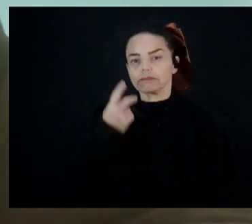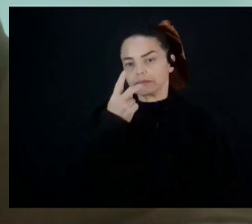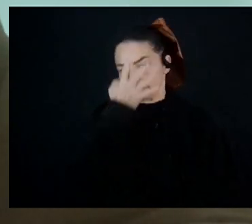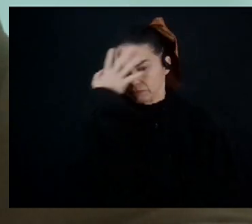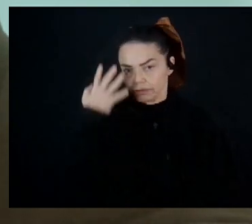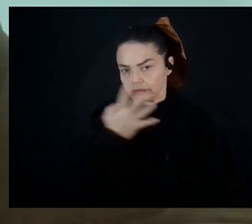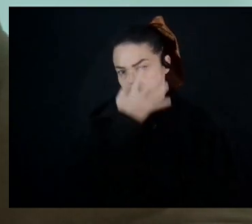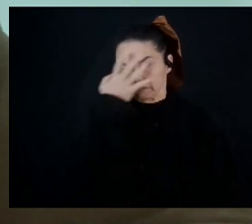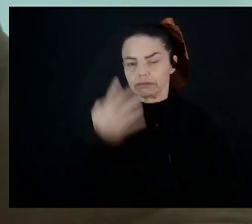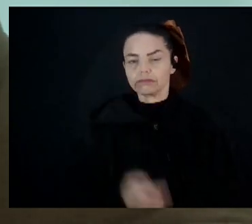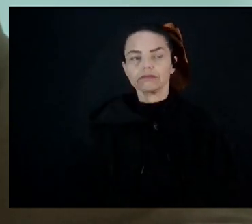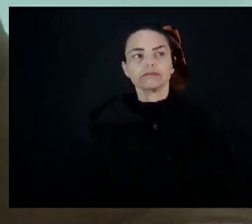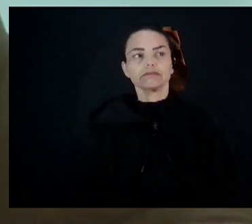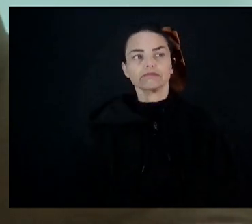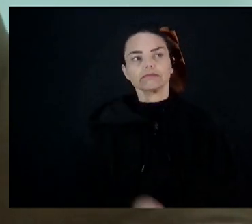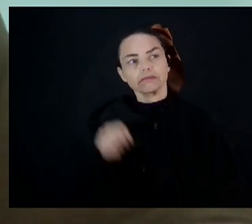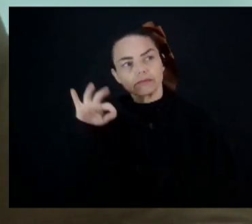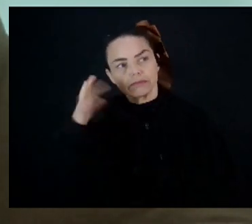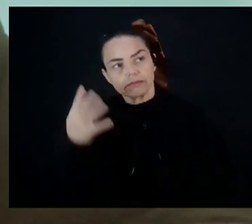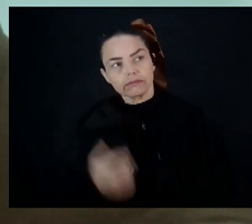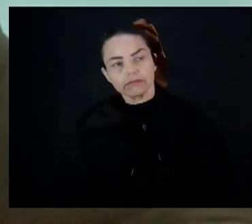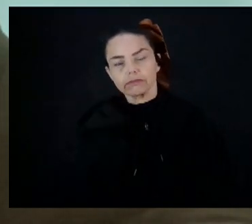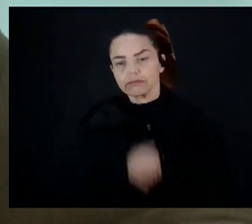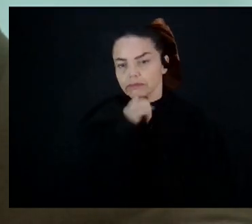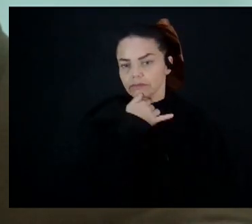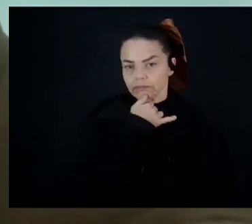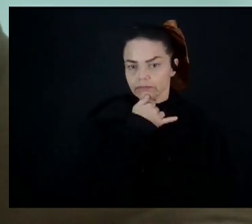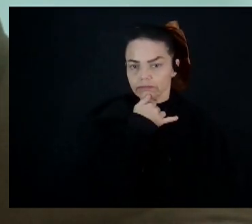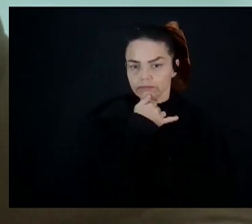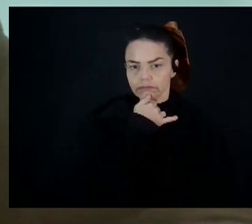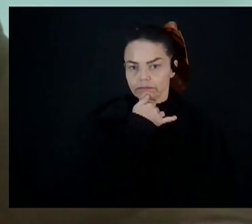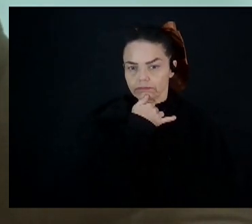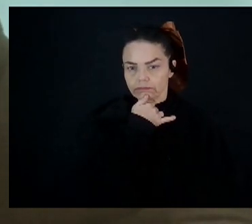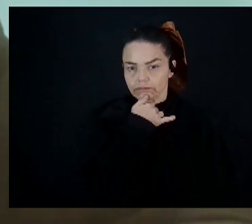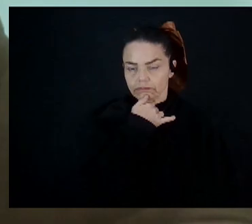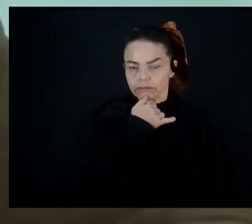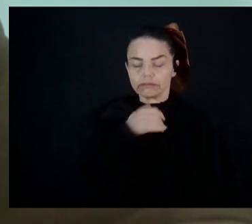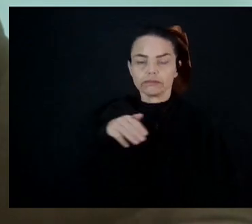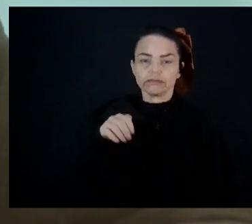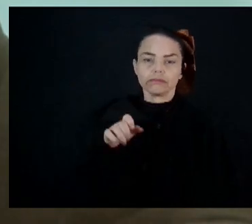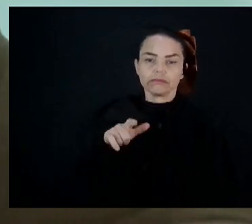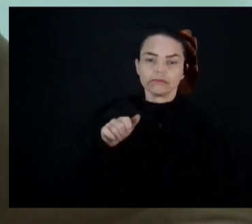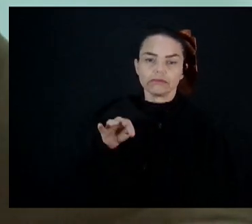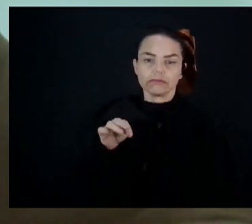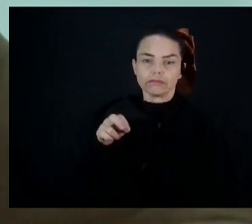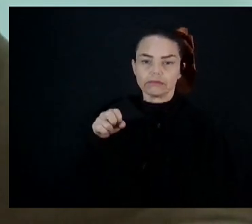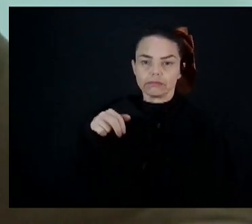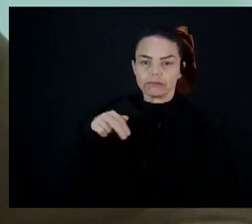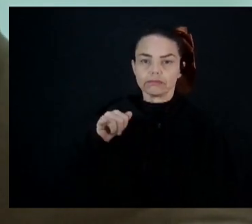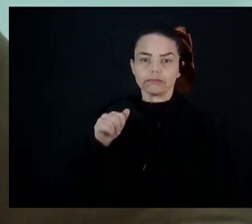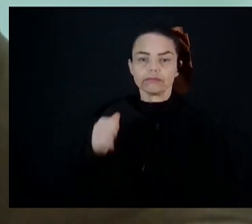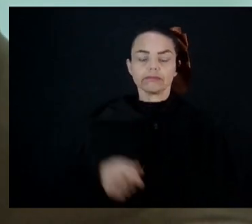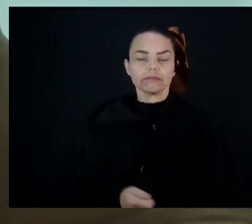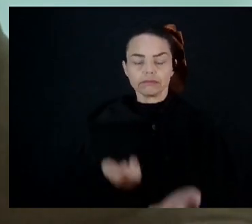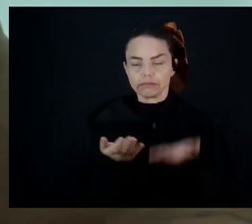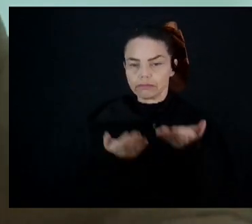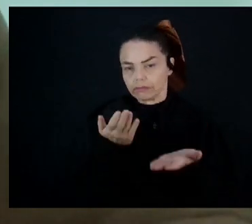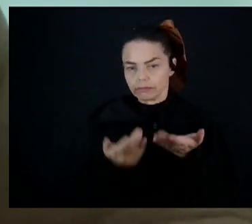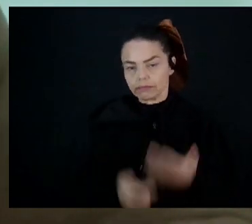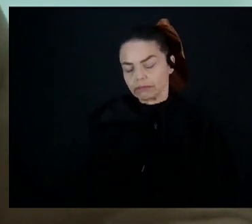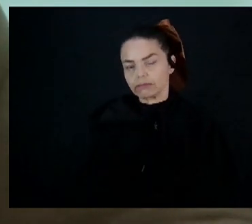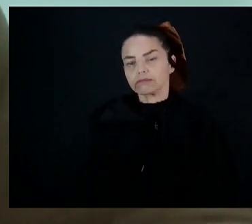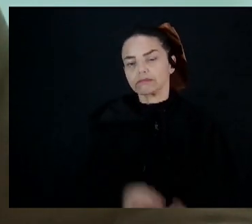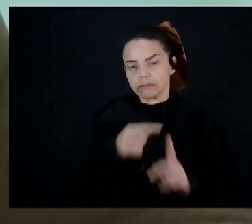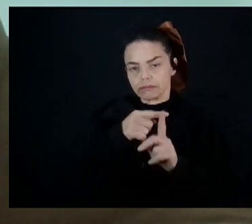acabe acontecendo. Infelizmente, a gente não dosa a melatonina para saber se ela está mais baixa ou não do que o habitual. Mas